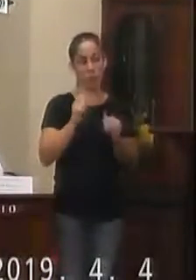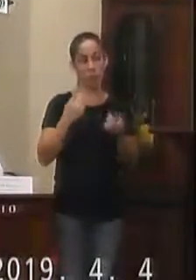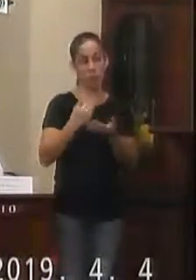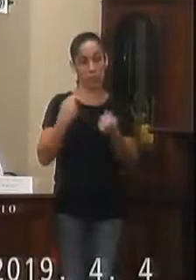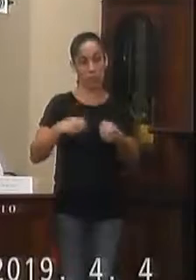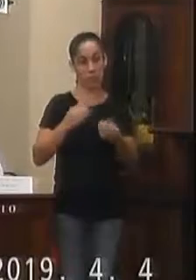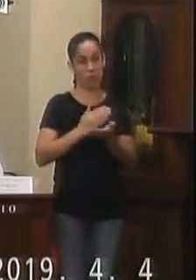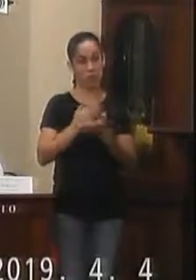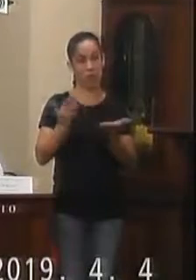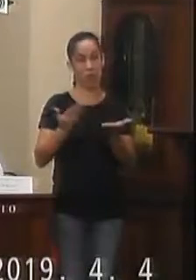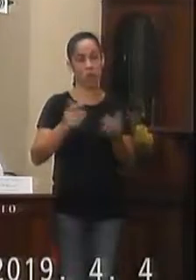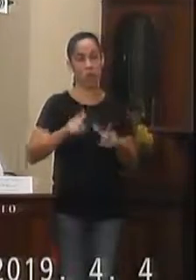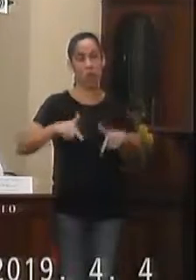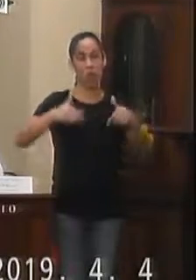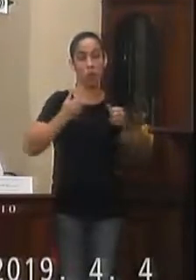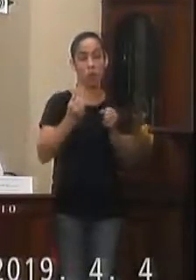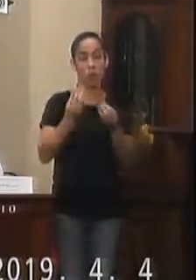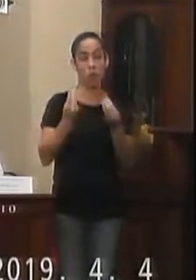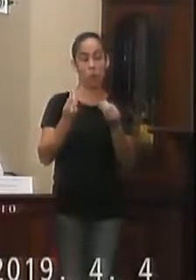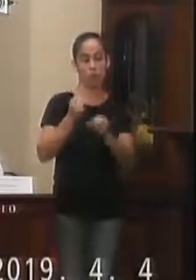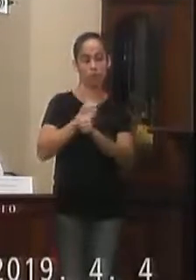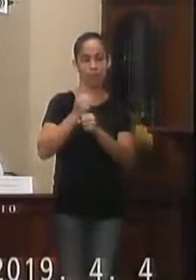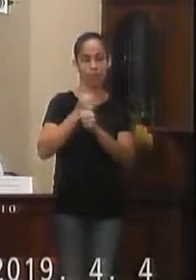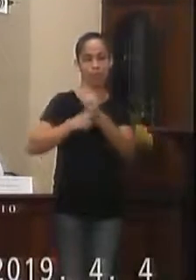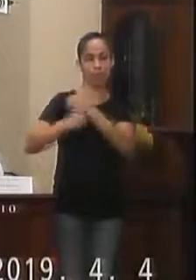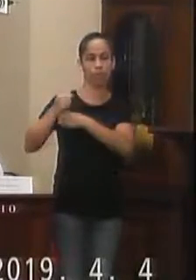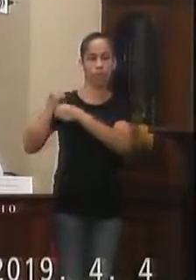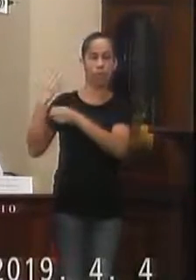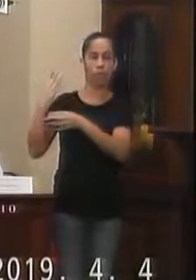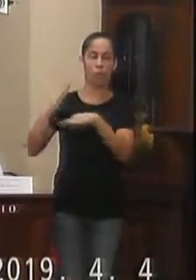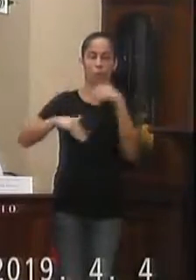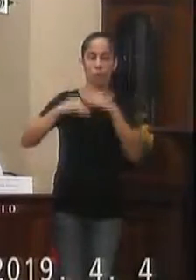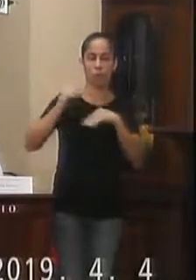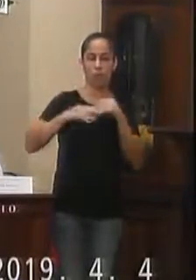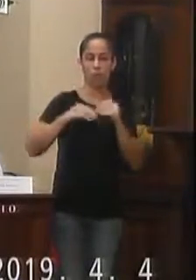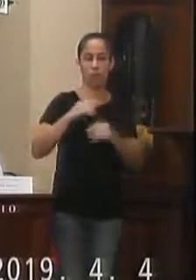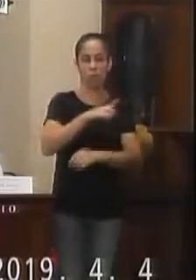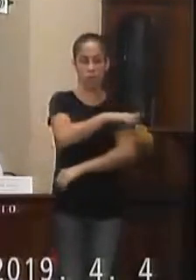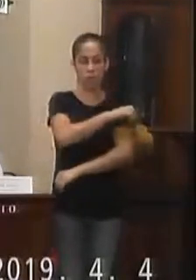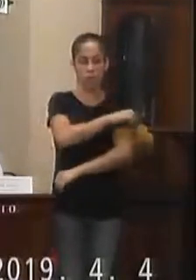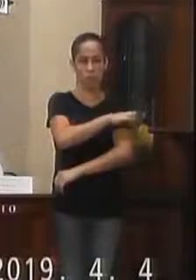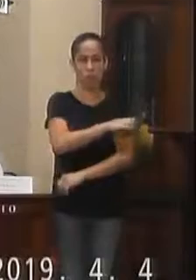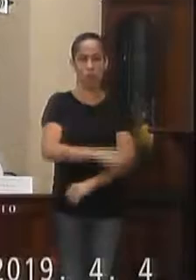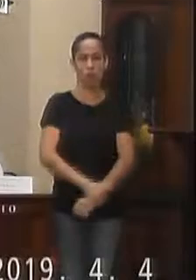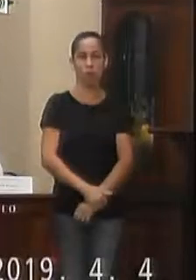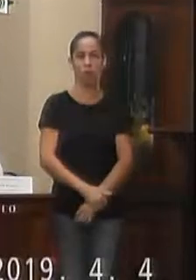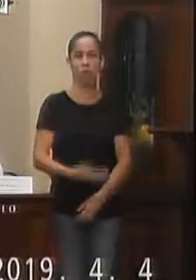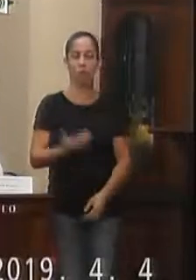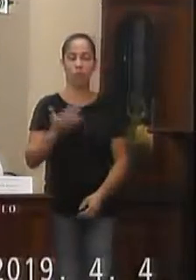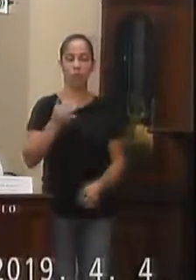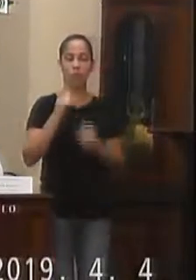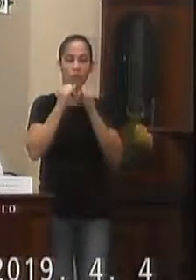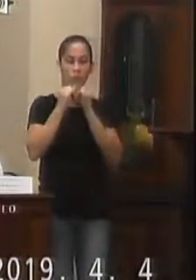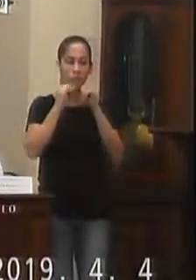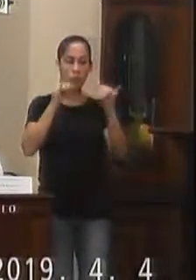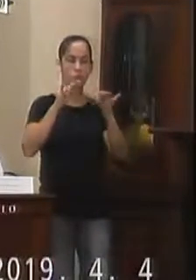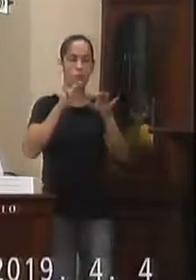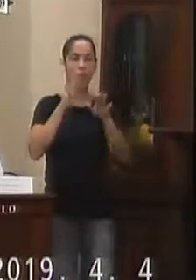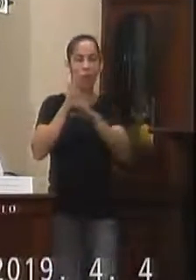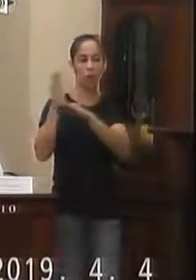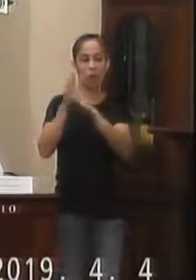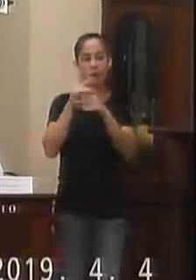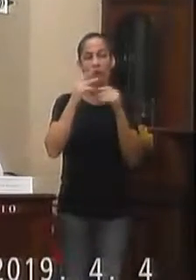isso é uma luta de muitos anos dos profissionais de enfermagem, enfermeiros, técnicos e auxiliares, e eu quero ser a voz deles